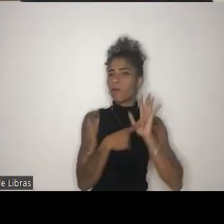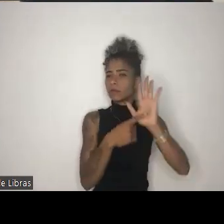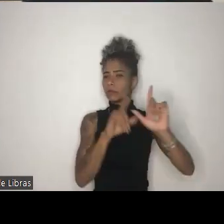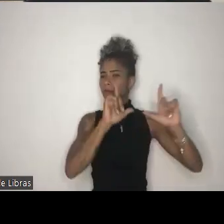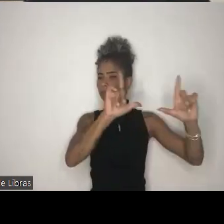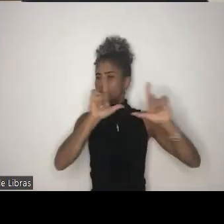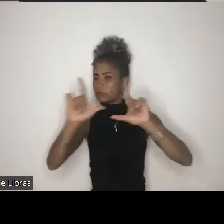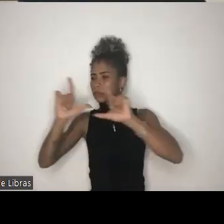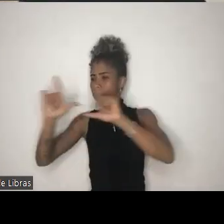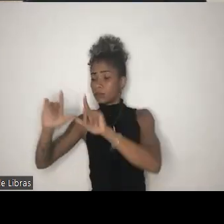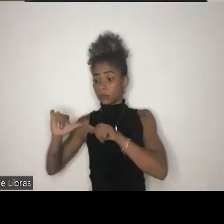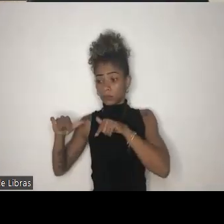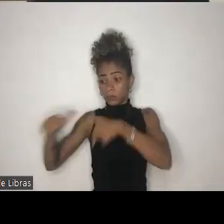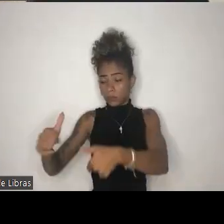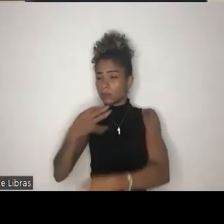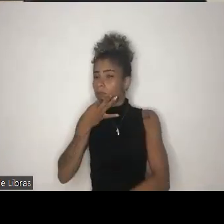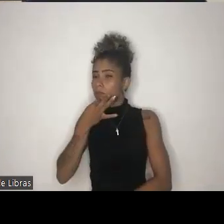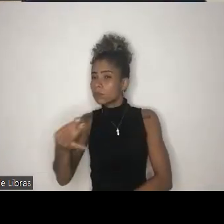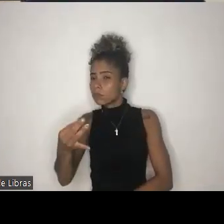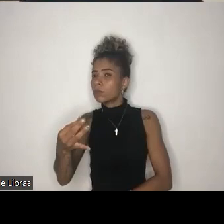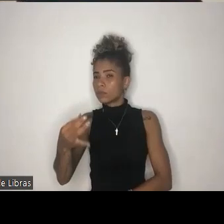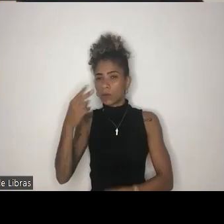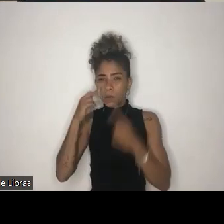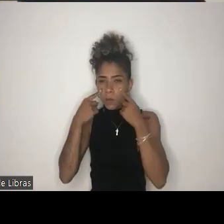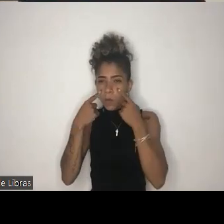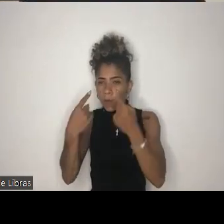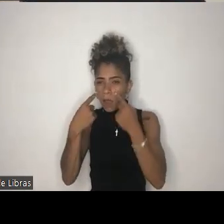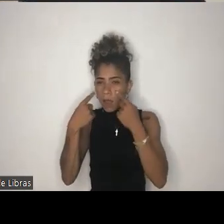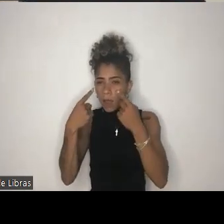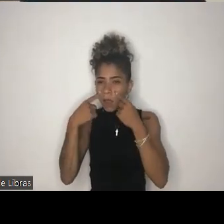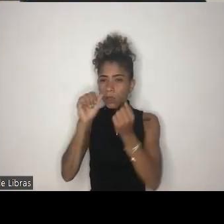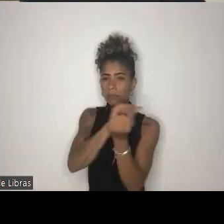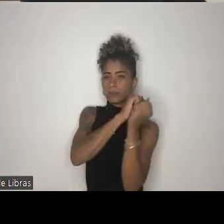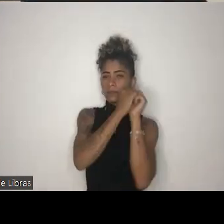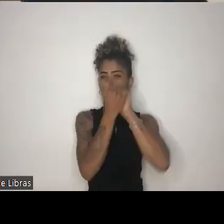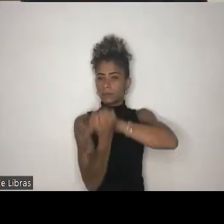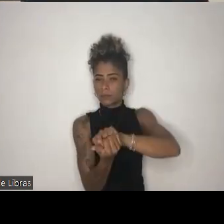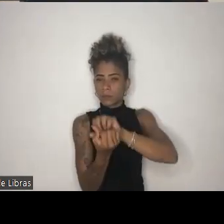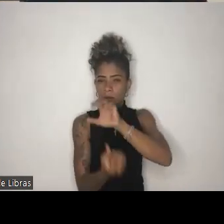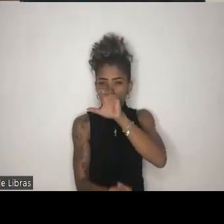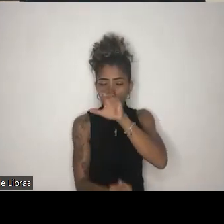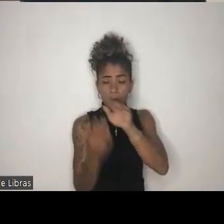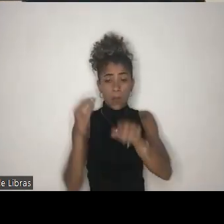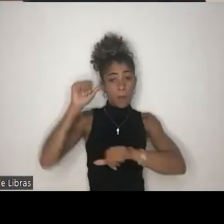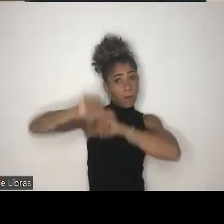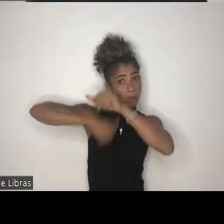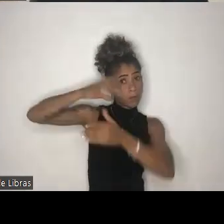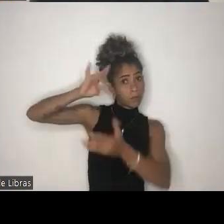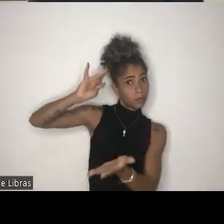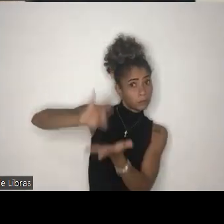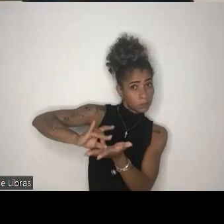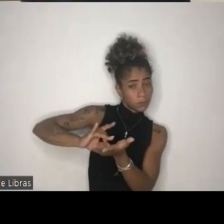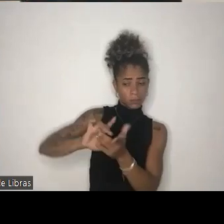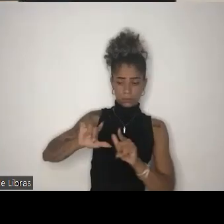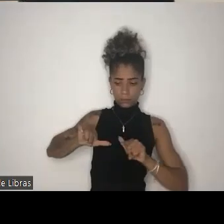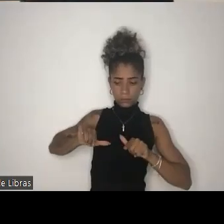atitudes do olhar que modificaram que foram trabalhadas para modificar a realidade eu acho que essa atitude que